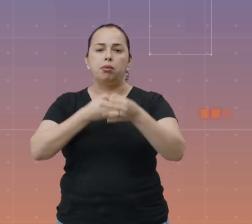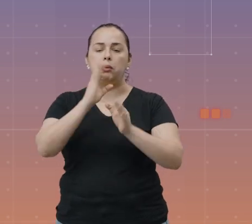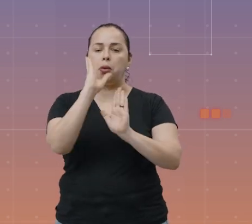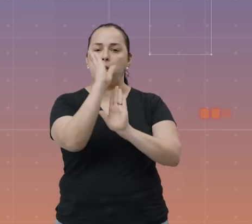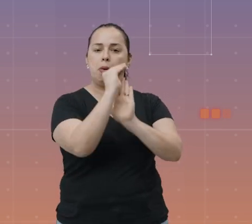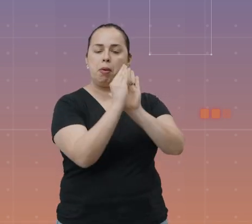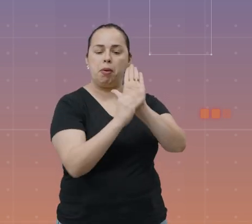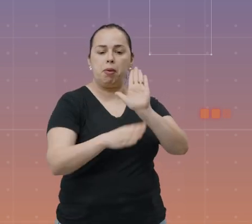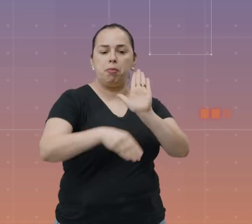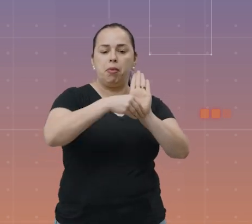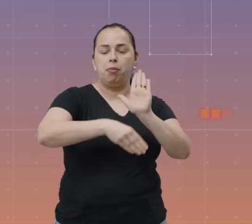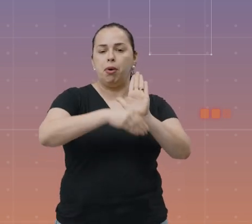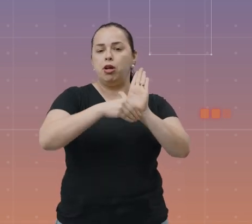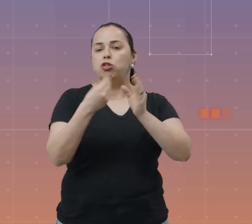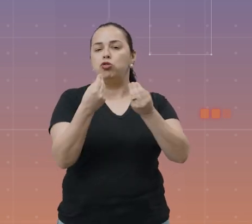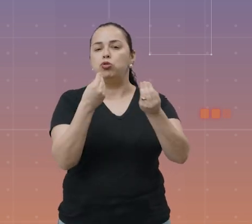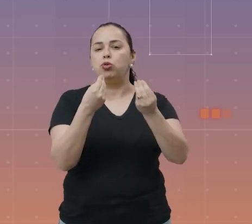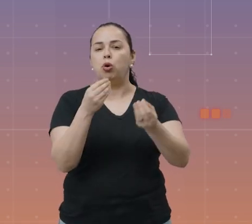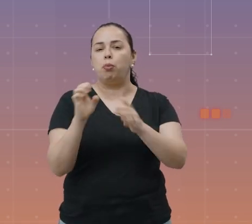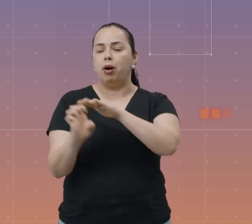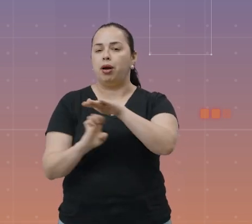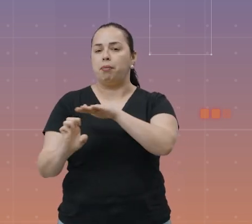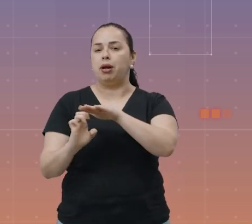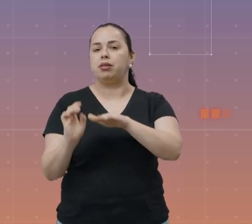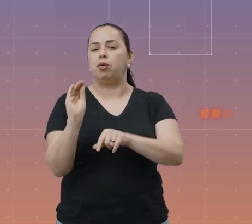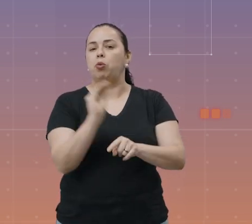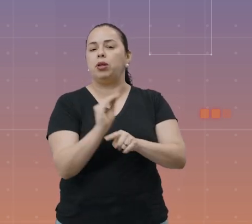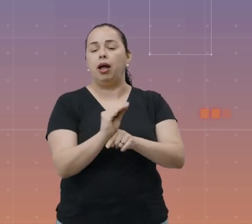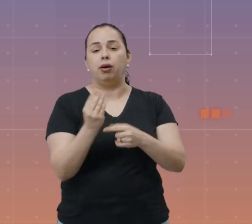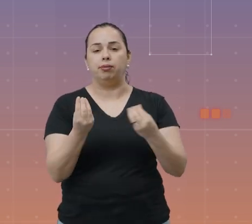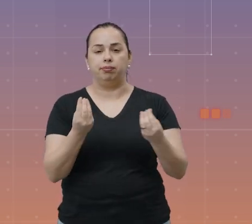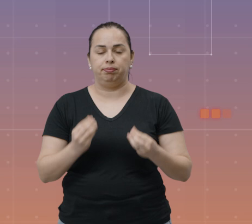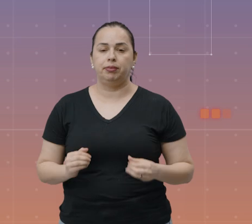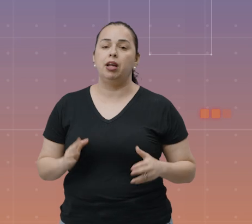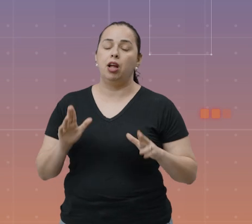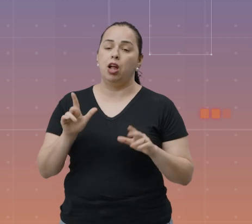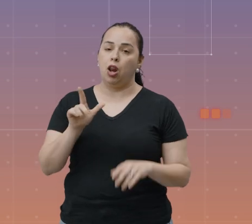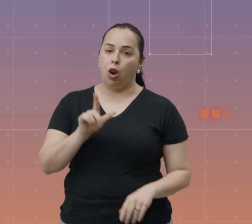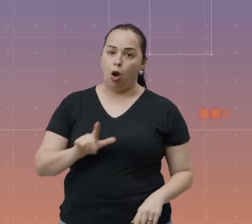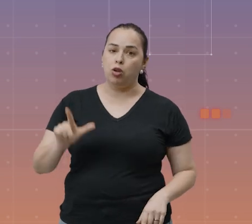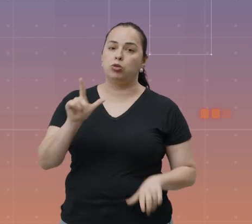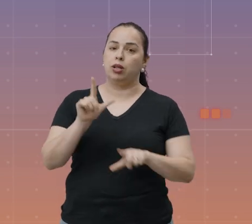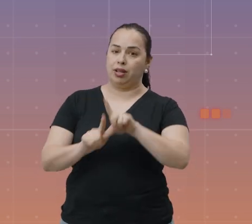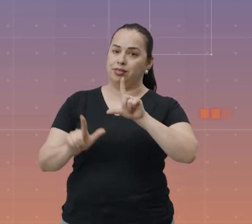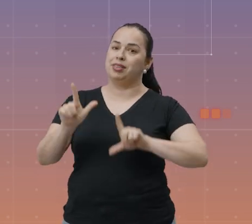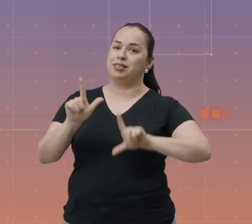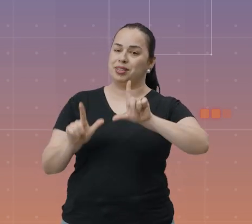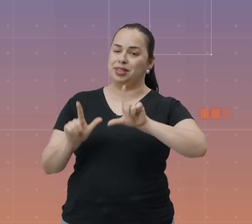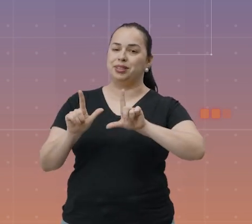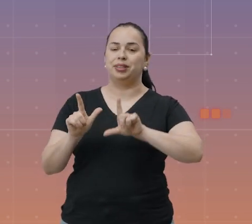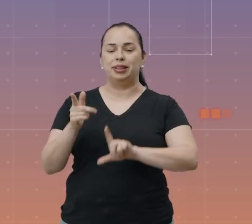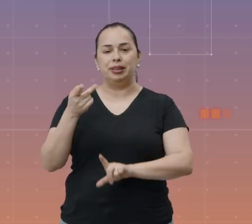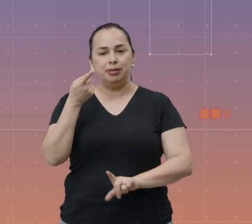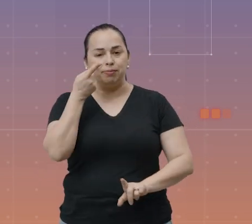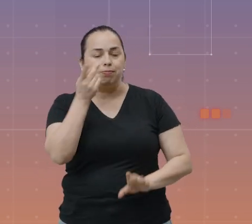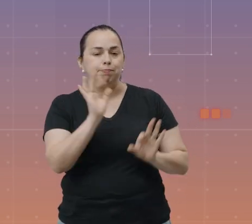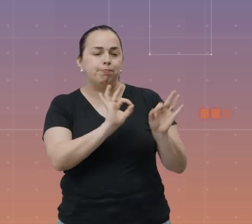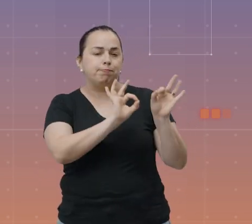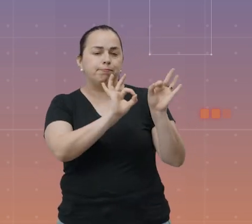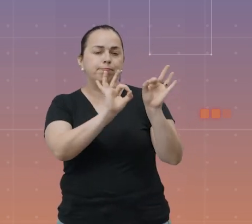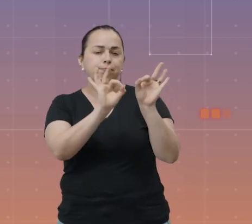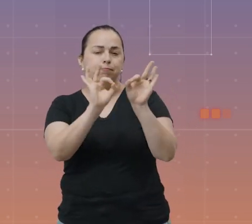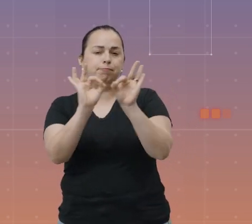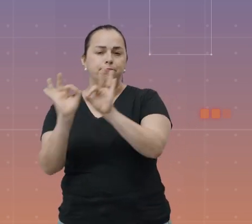sobre o modelo de concessão do serviço de água e esgoto na cidade. E claro que a TV Câmara esteve presente